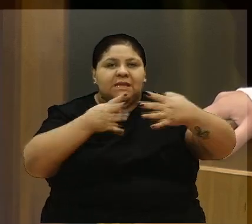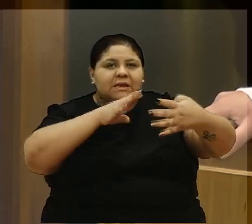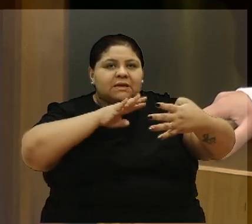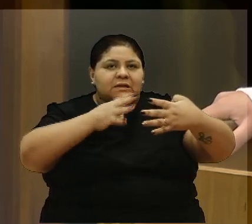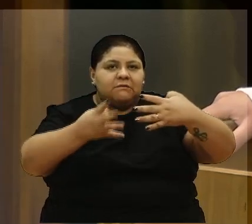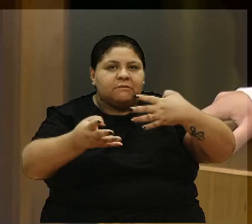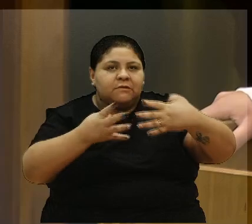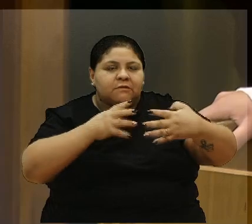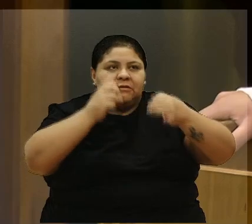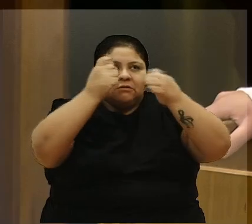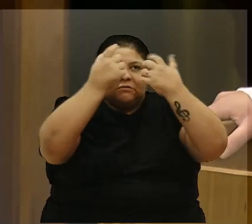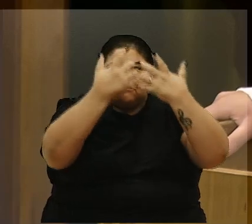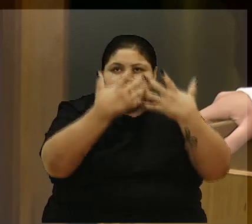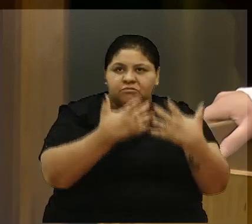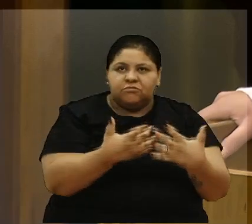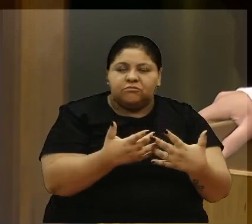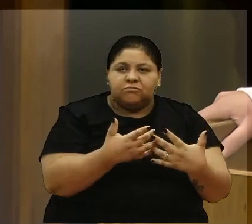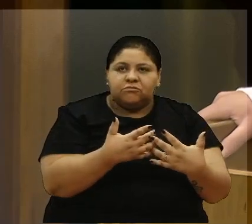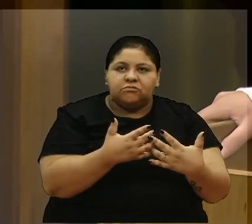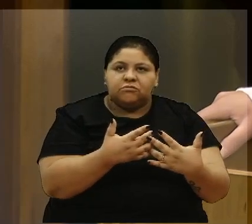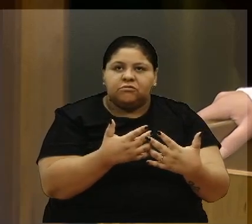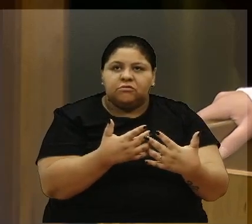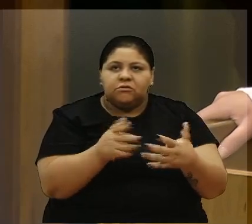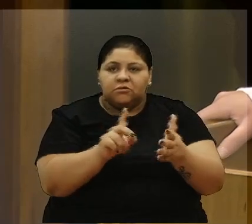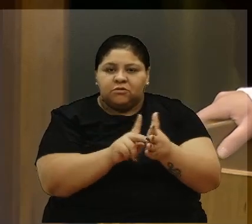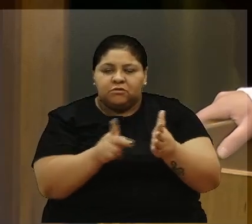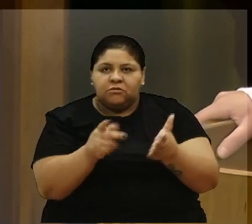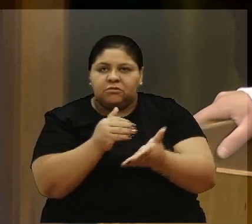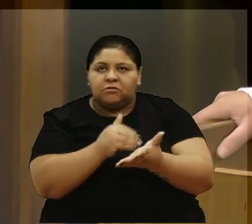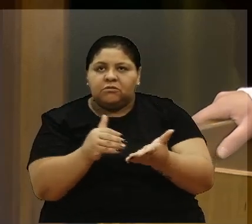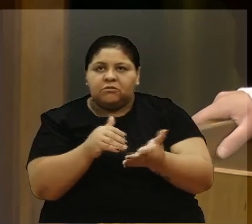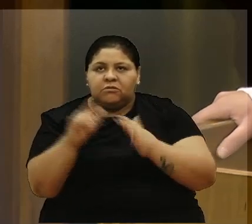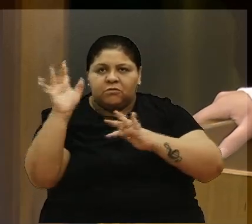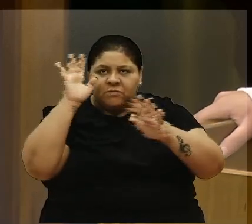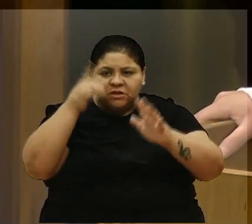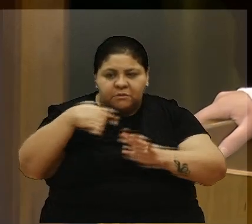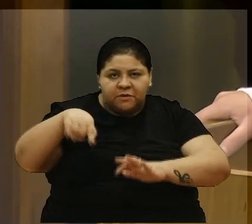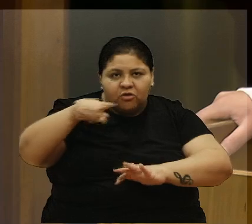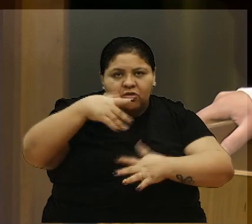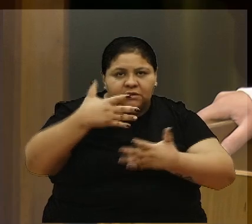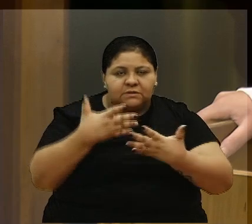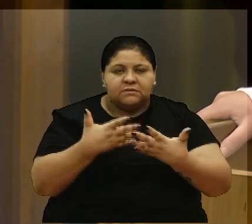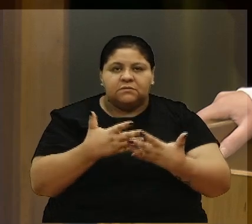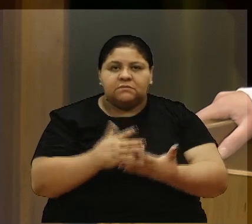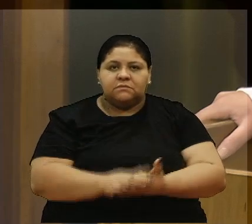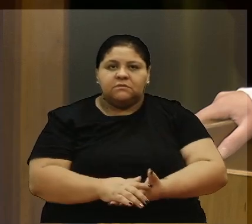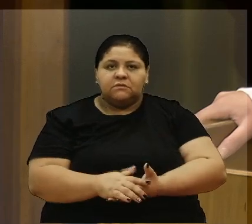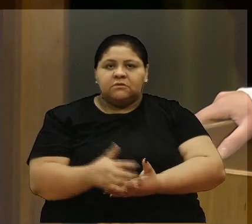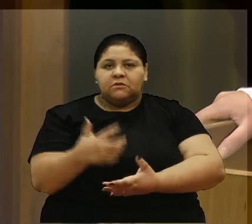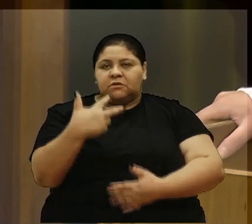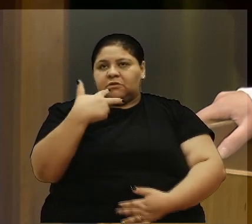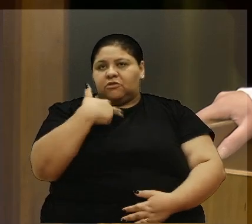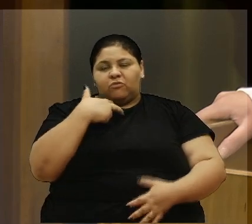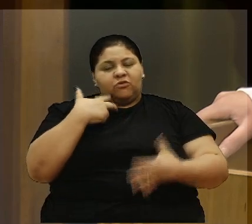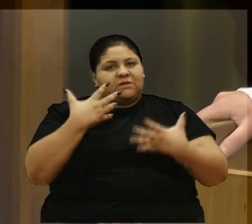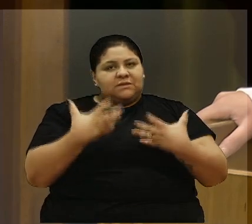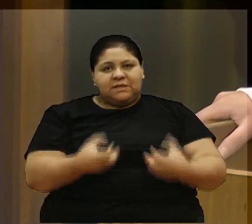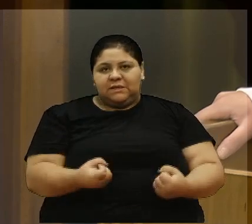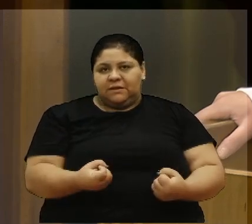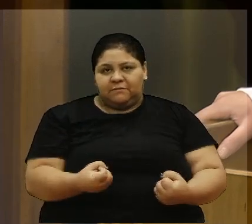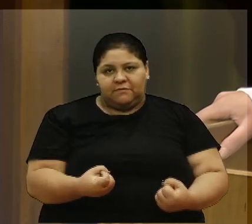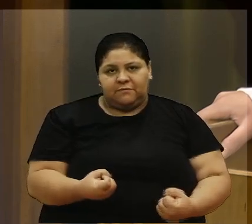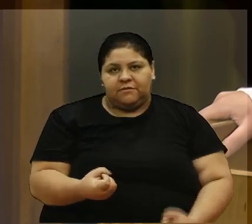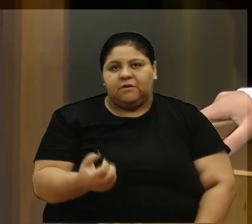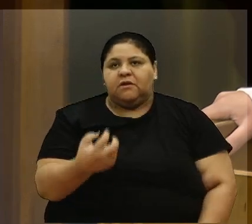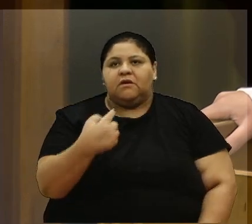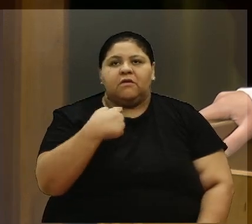de explicações para os próprios secretários, imagina para nós. E eu não posso admitir isso. Eu não